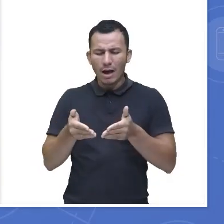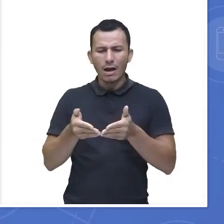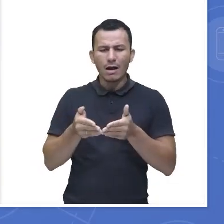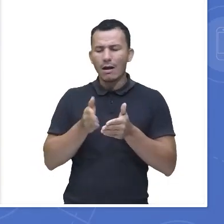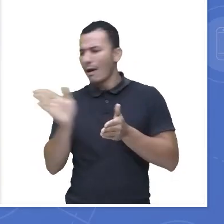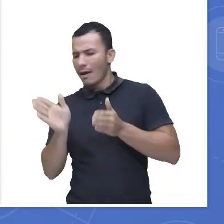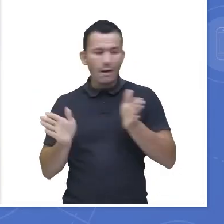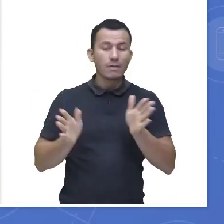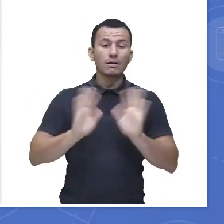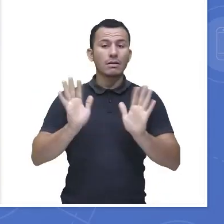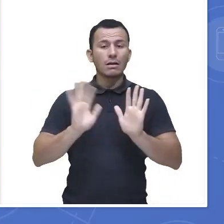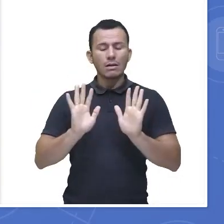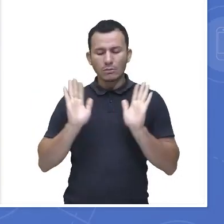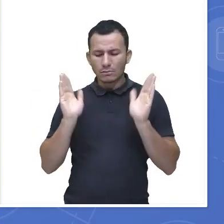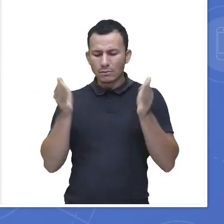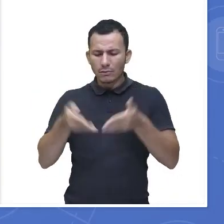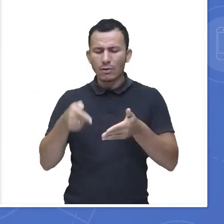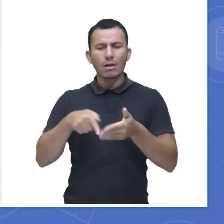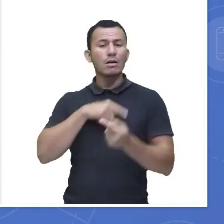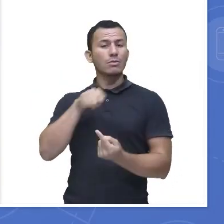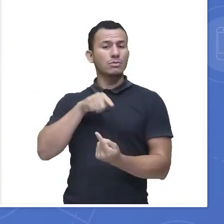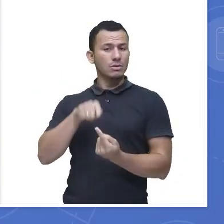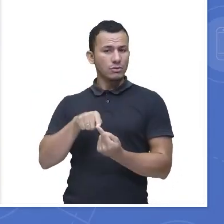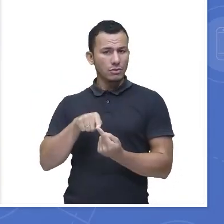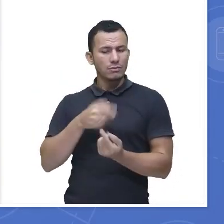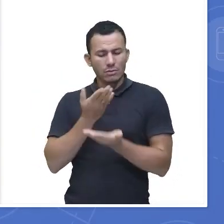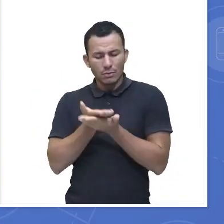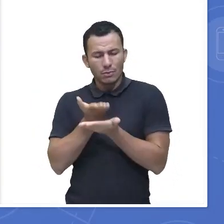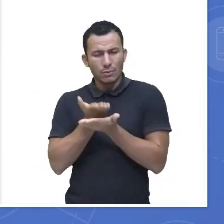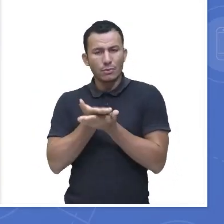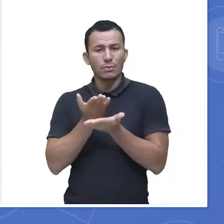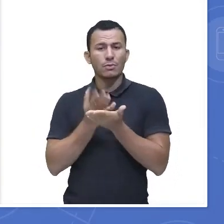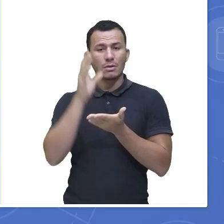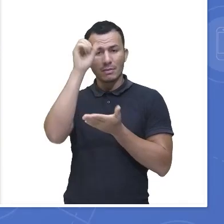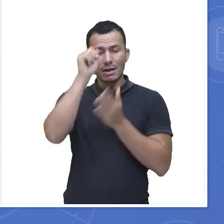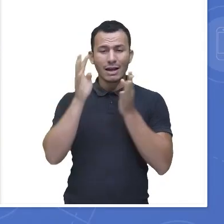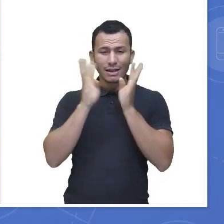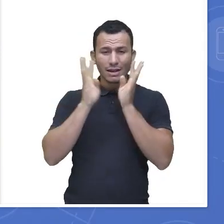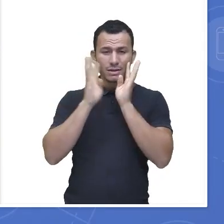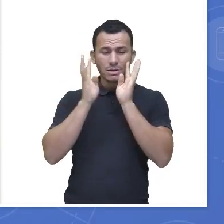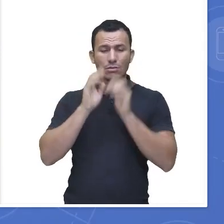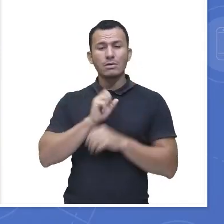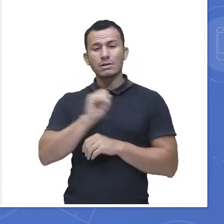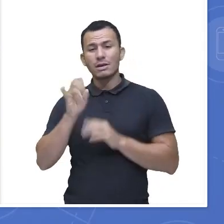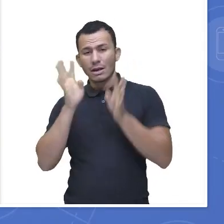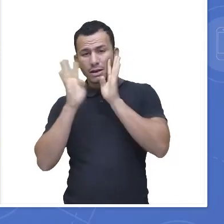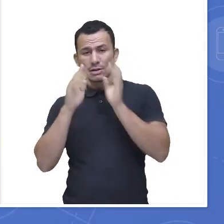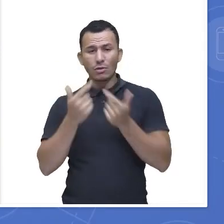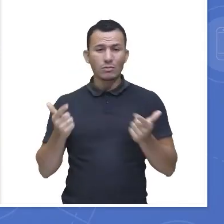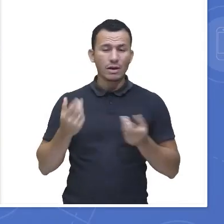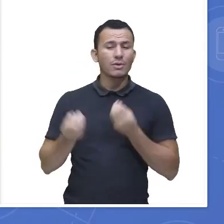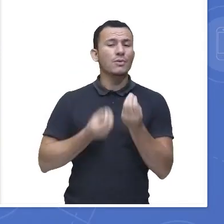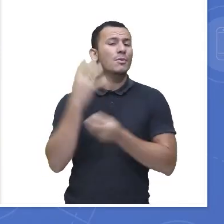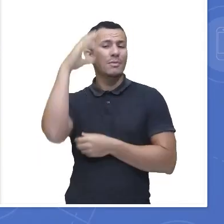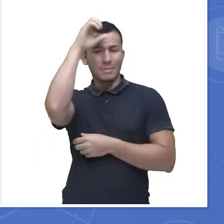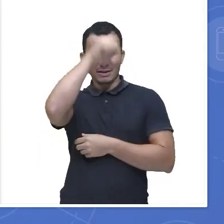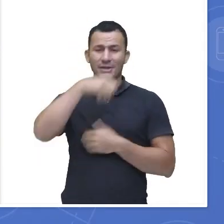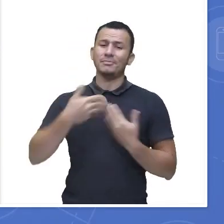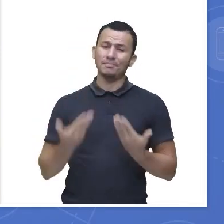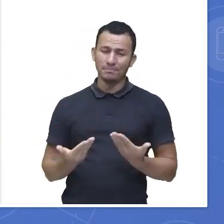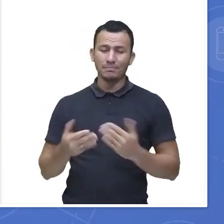distrair, focar naquilo que você está aprendendo, prestar muita atenção. Sem atenção, não tem como aprender, não é, meus